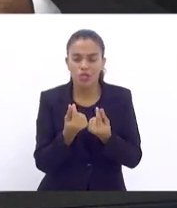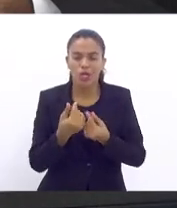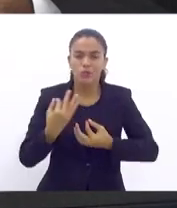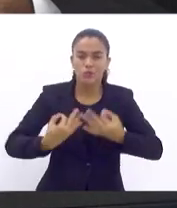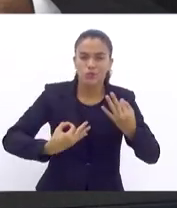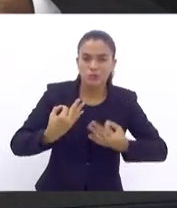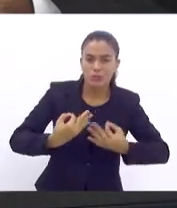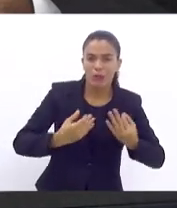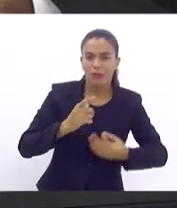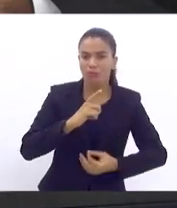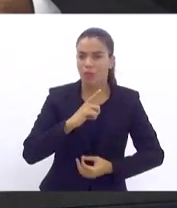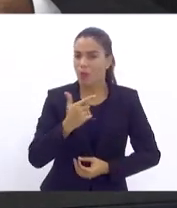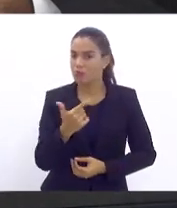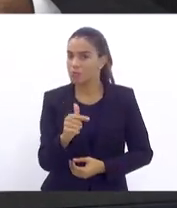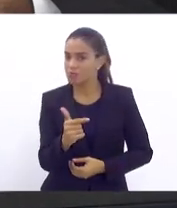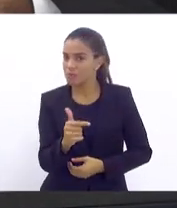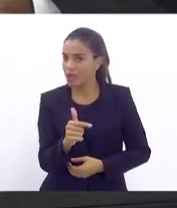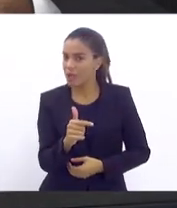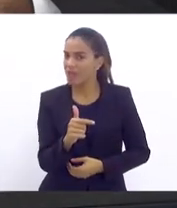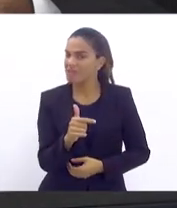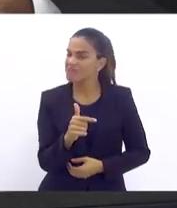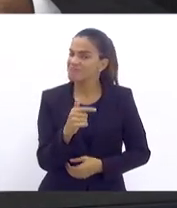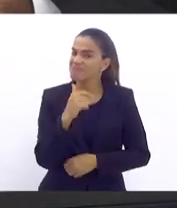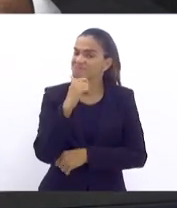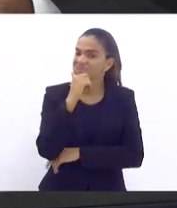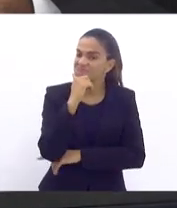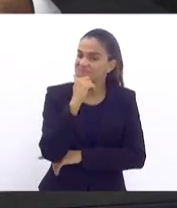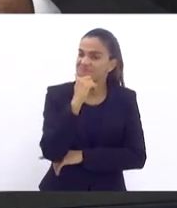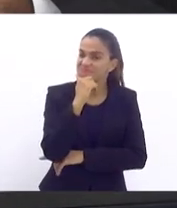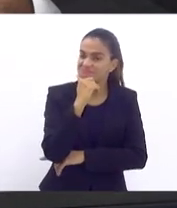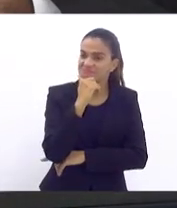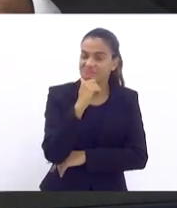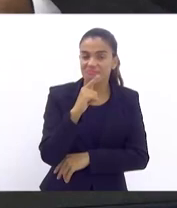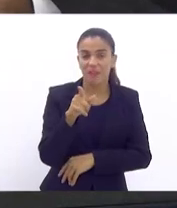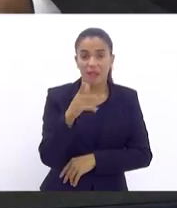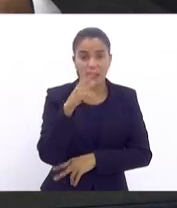se teria ou não que se alguma coisa construtiva relacionado